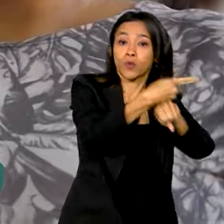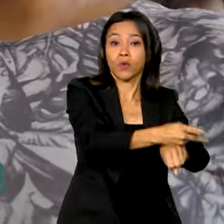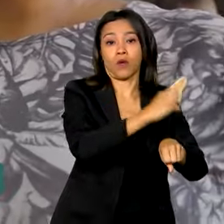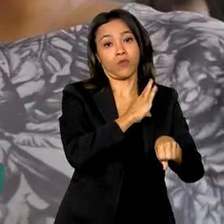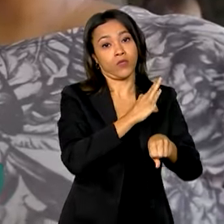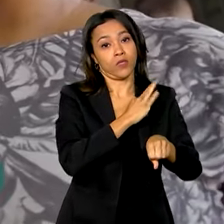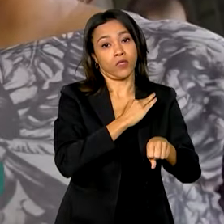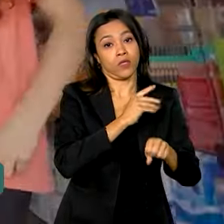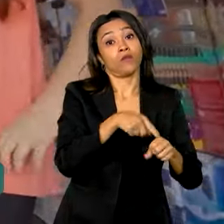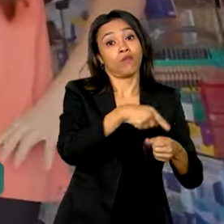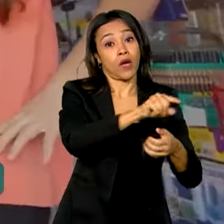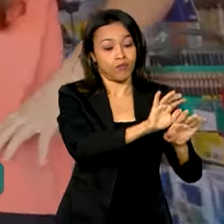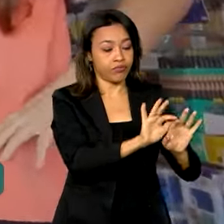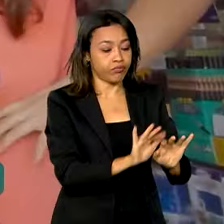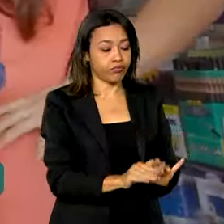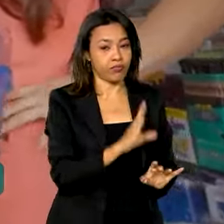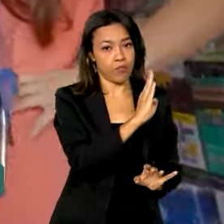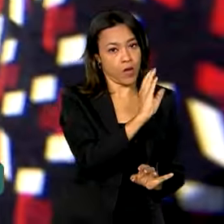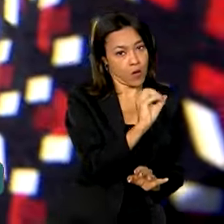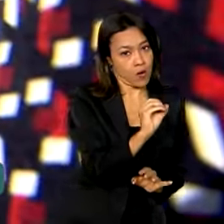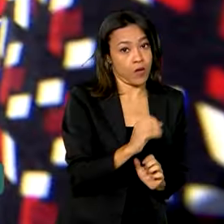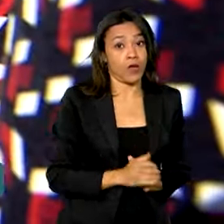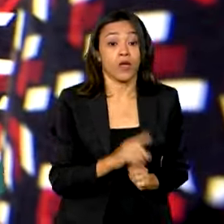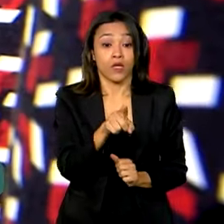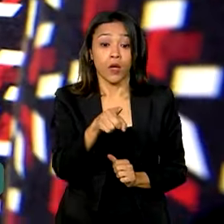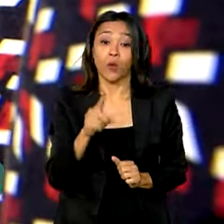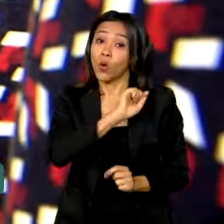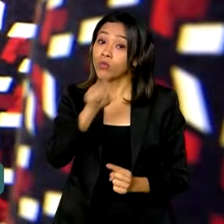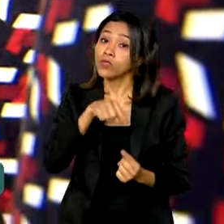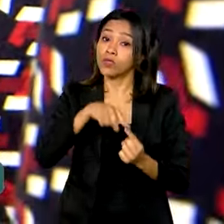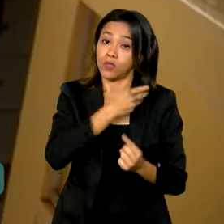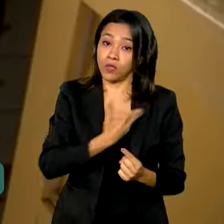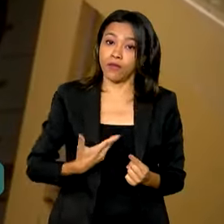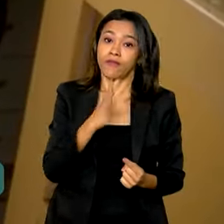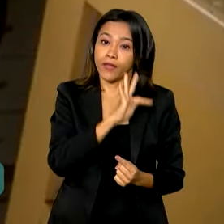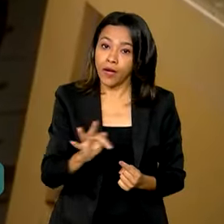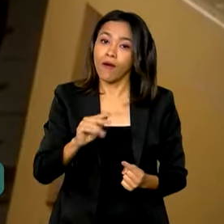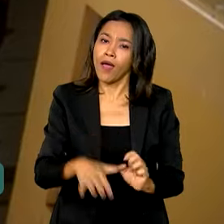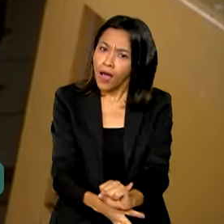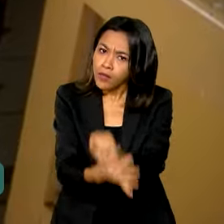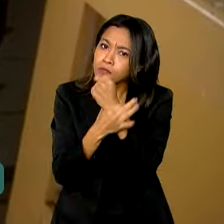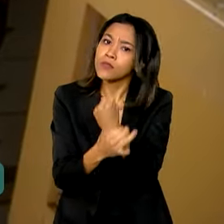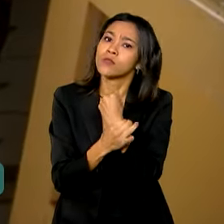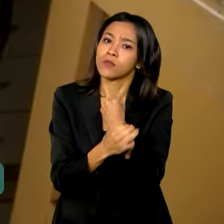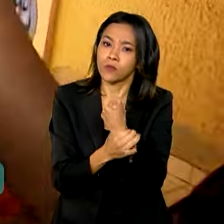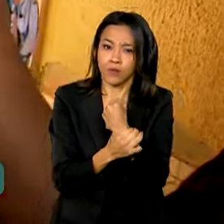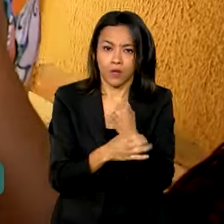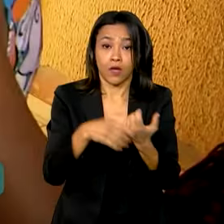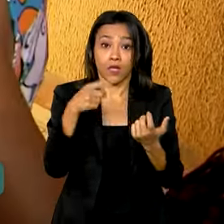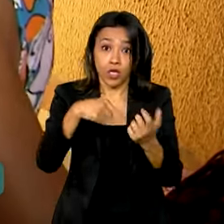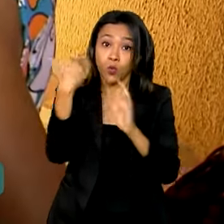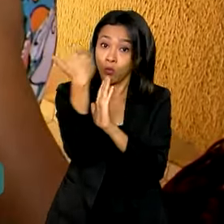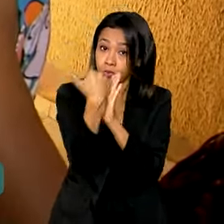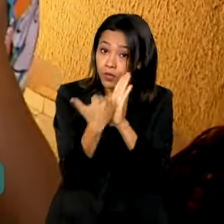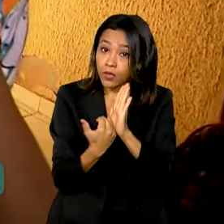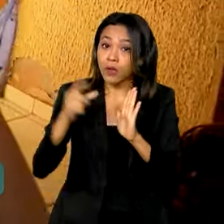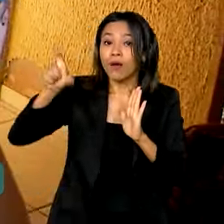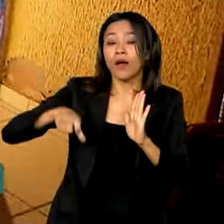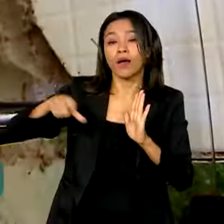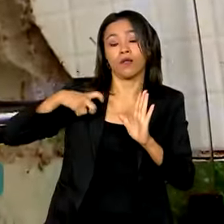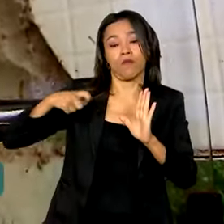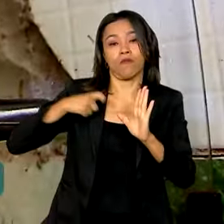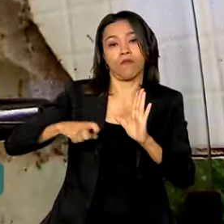O objetivo do governo federal é garantir a proteção dos beneficiários e assegurar que o programa Bolsa